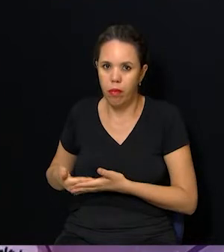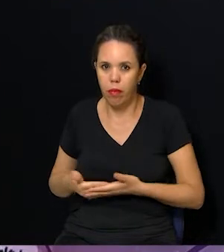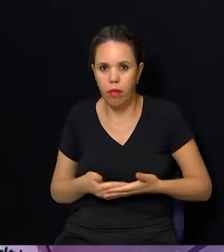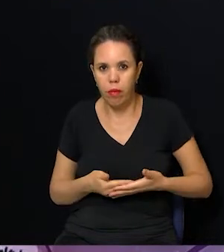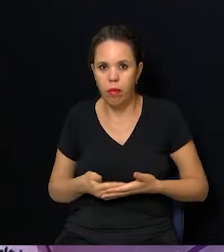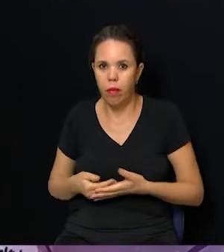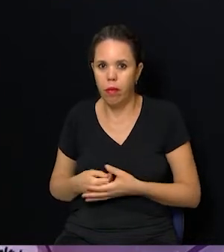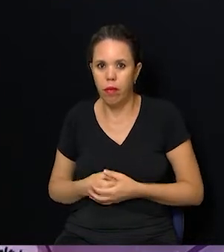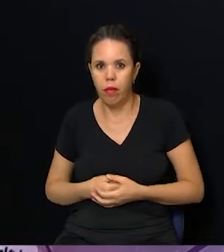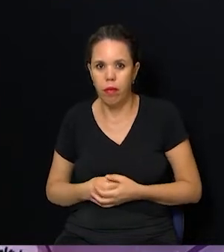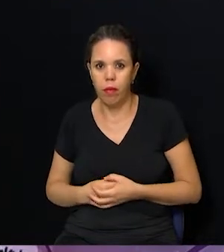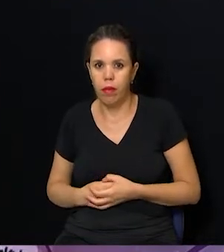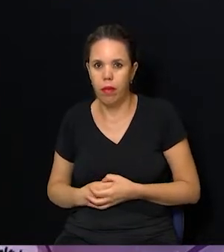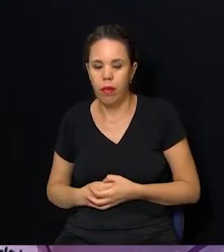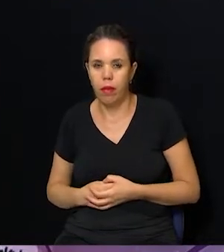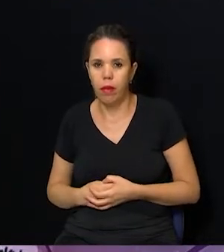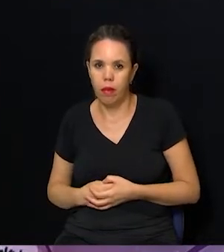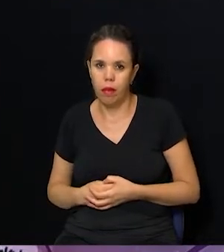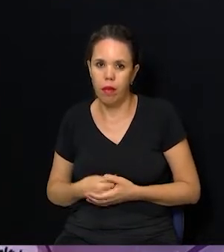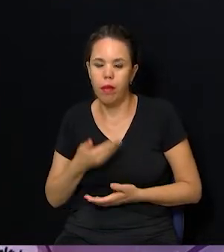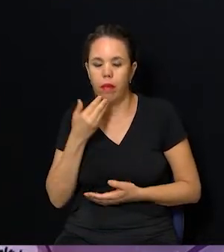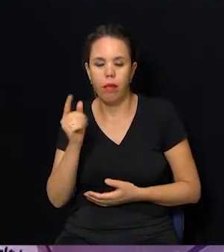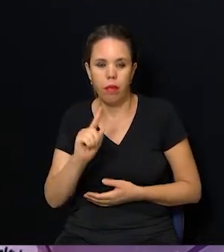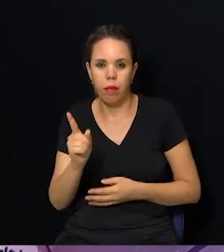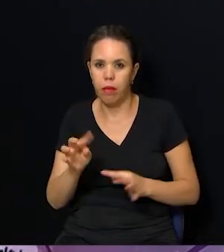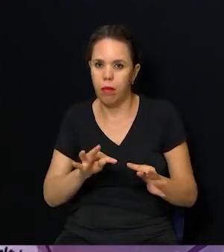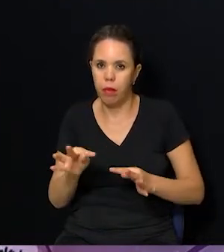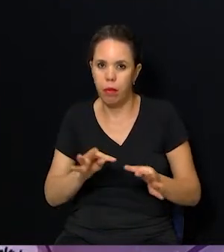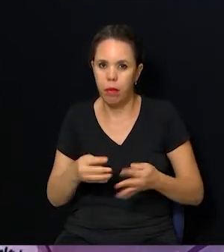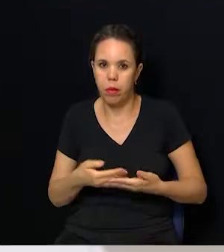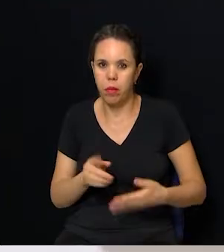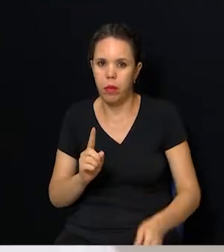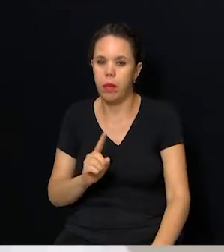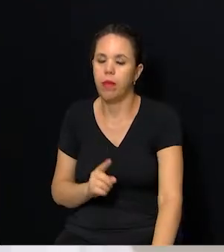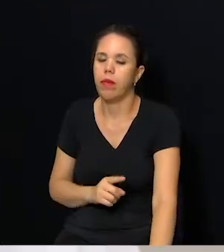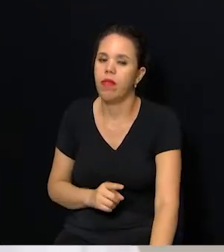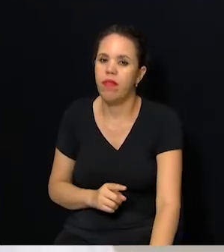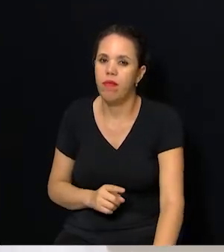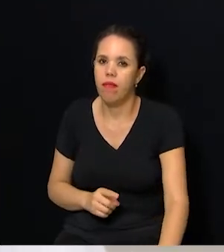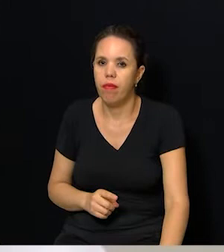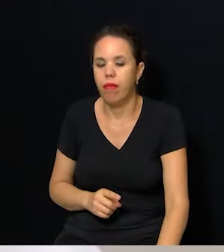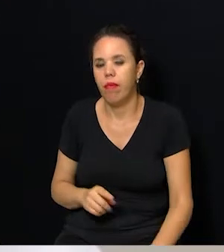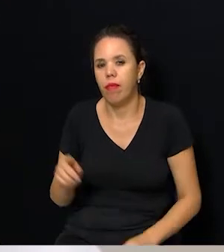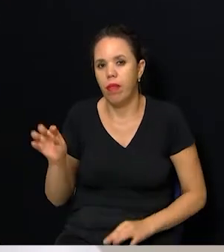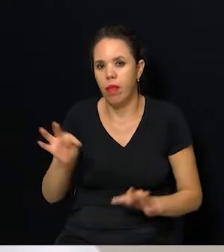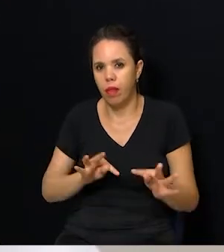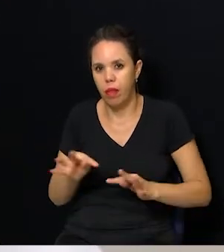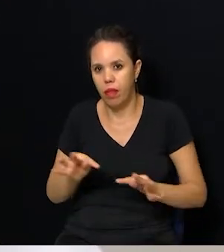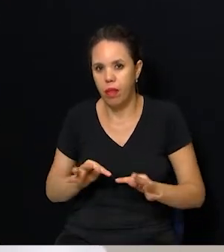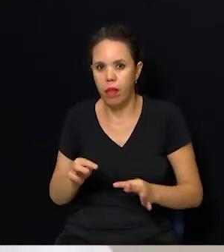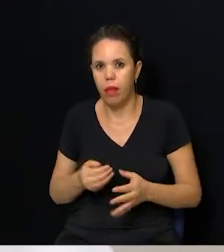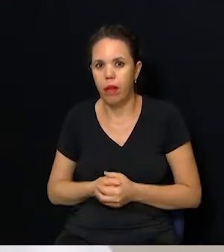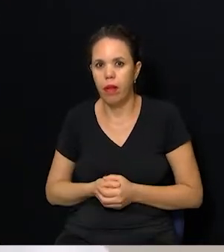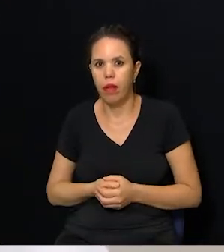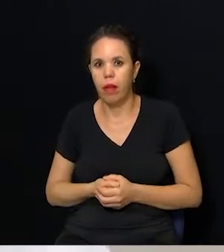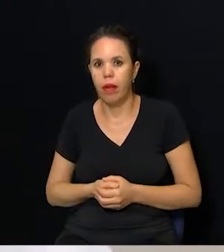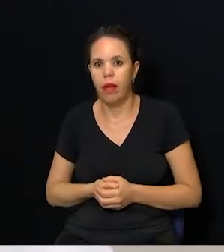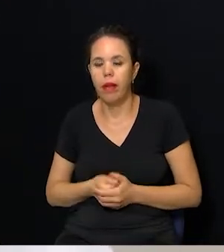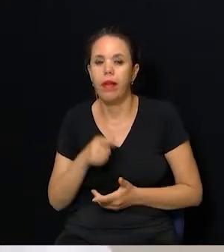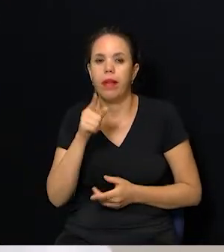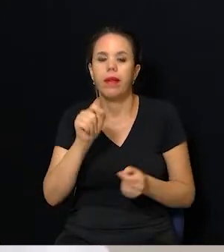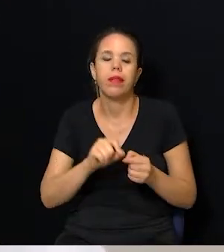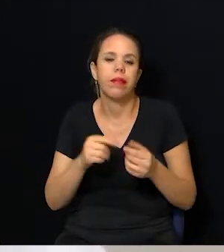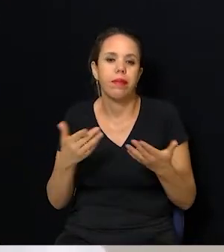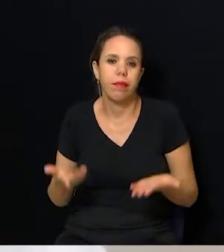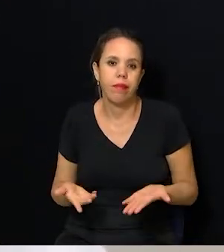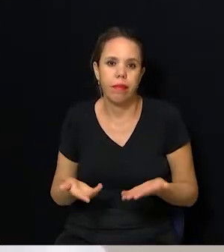muitas vezes, né? Não é fácil fazer tratamento em bebezinho, porque quando você faz uma radioterapia, o que você faz?